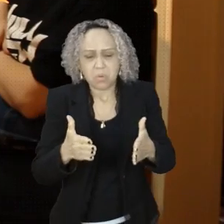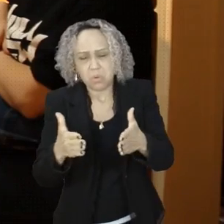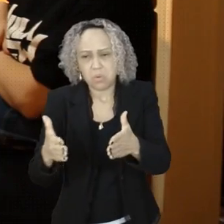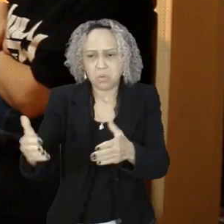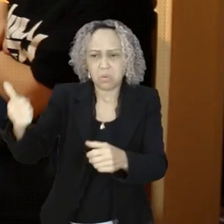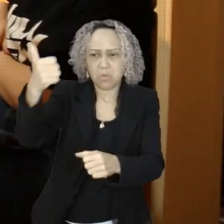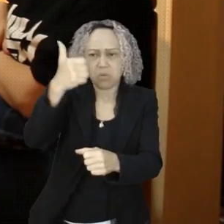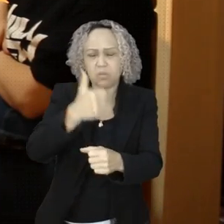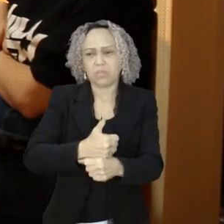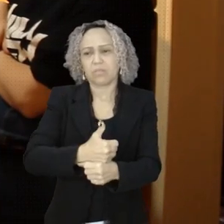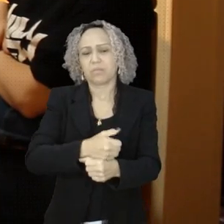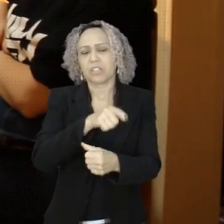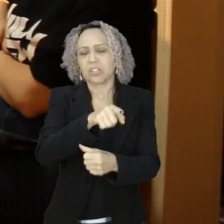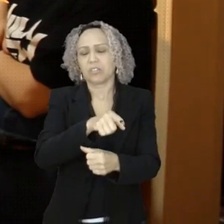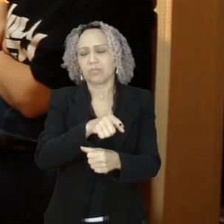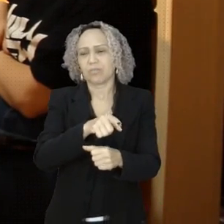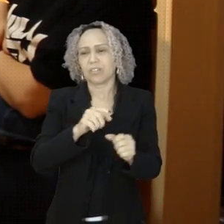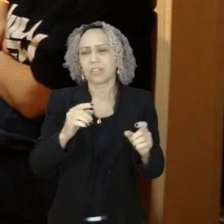que